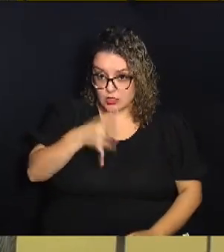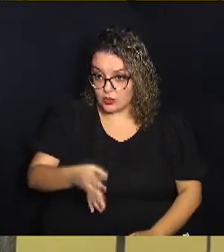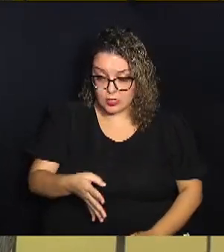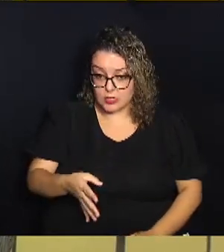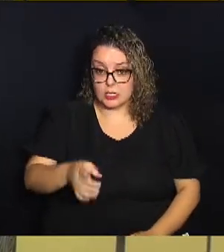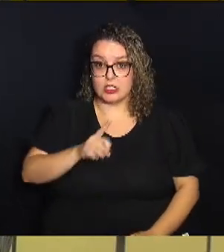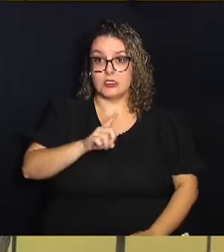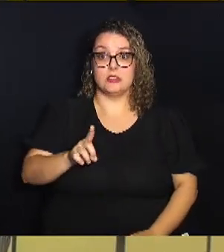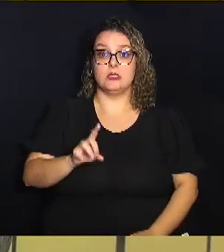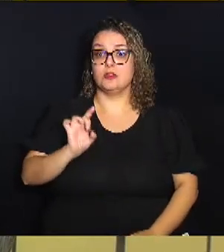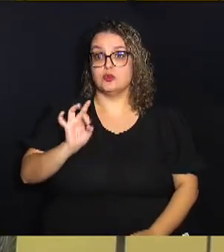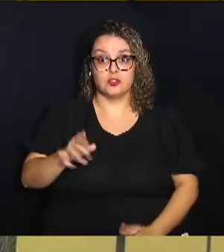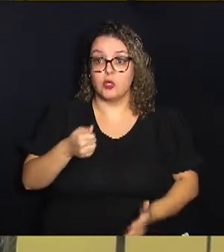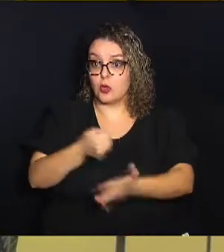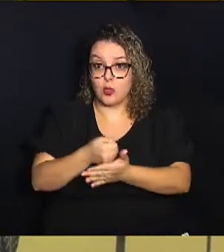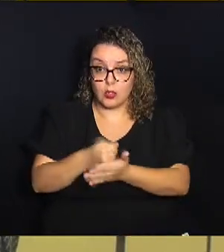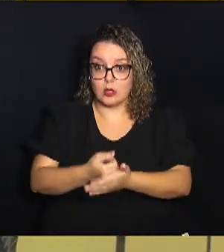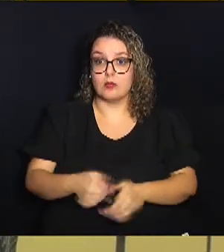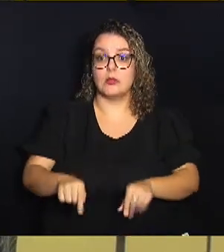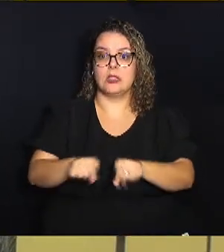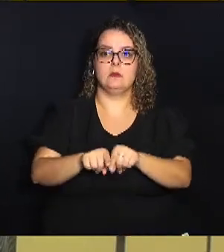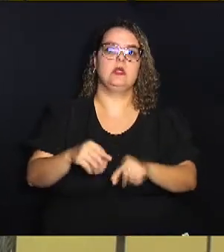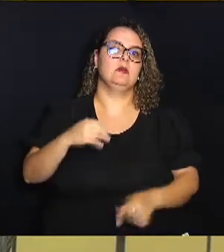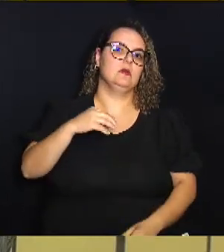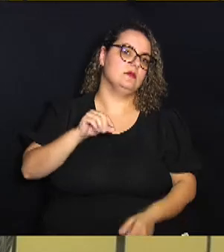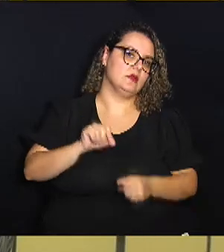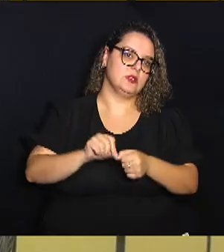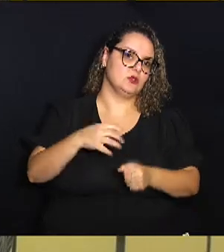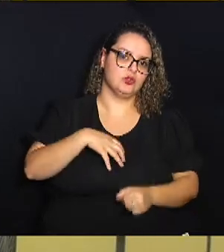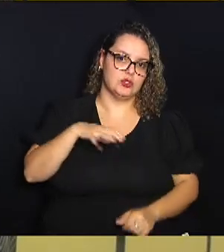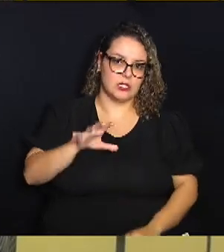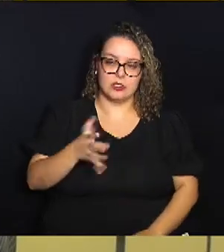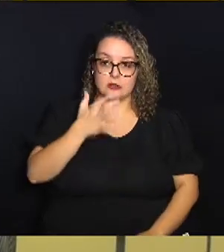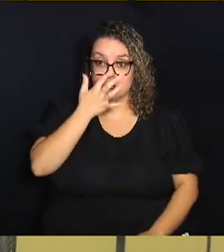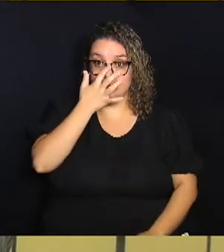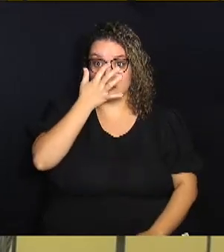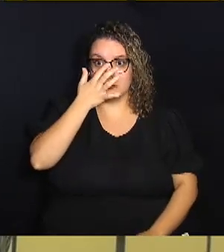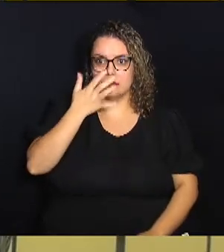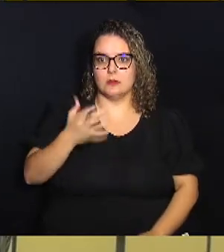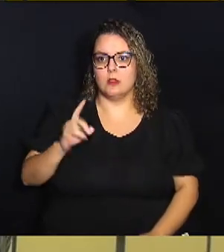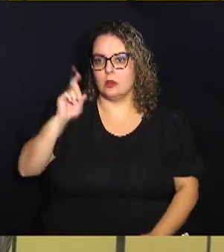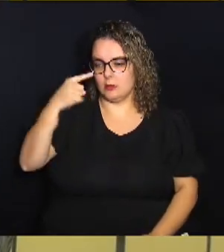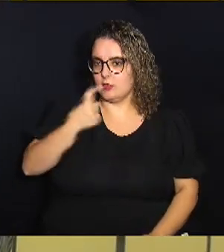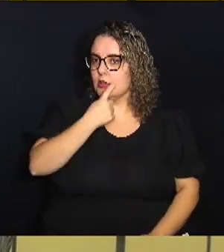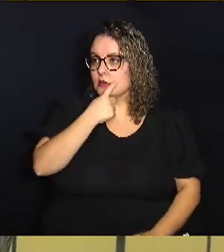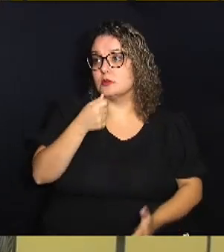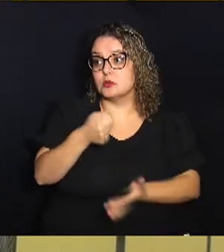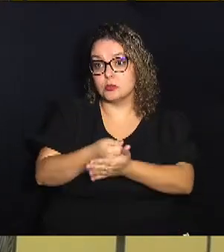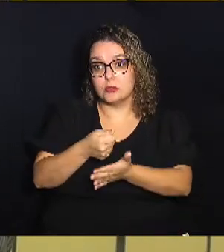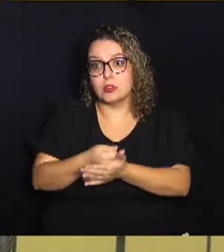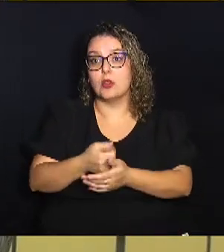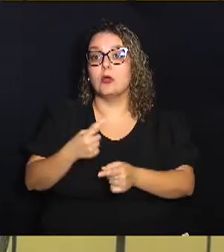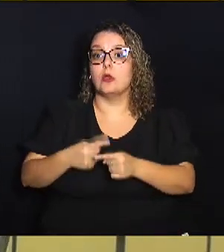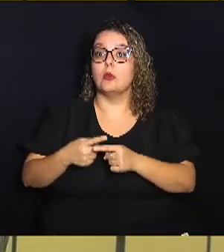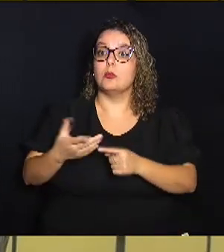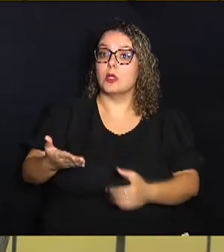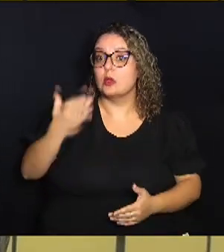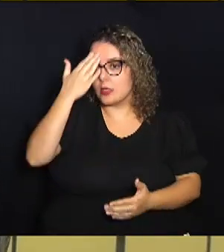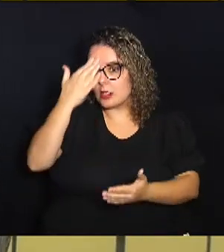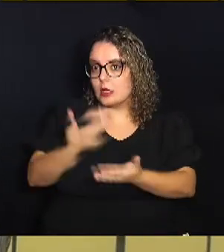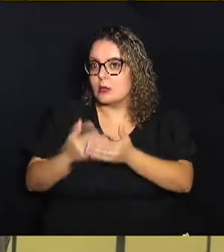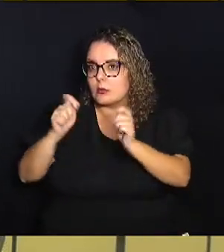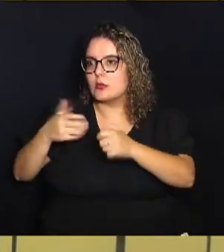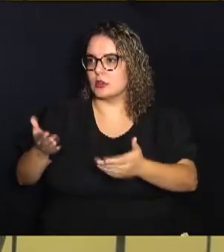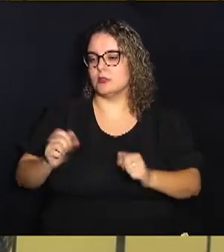só querer te cobrar, mas fazer isso de uma forma, por exemplo, de, poxa, Mirna, se eu te cobro, é justamente porque eu acredito no seu